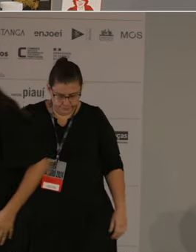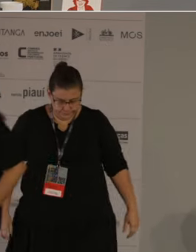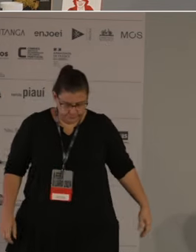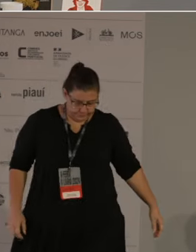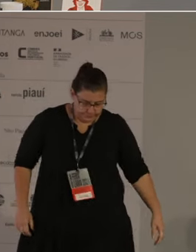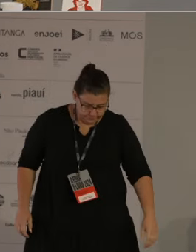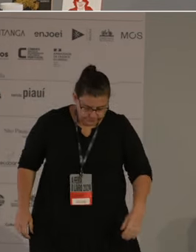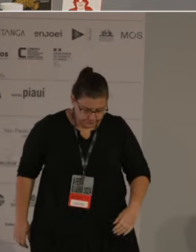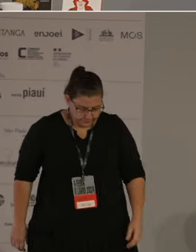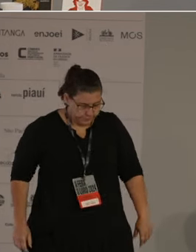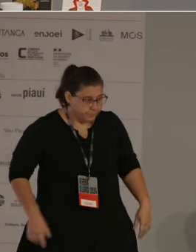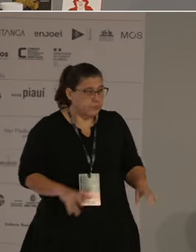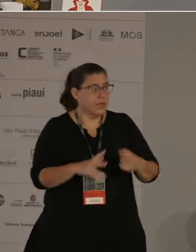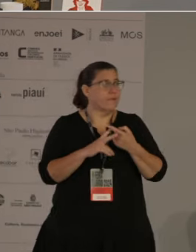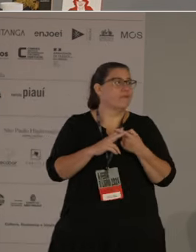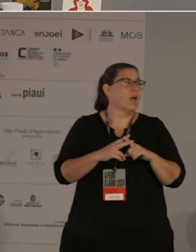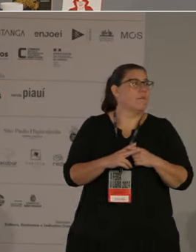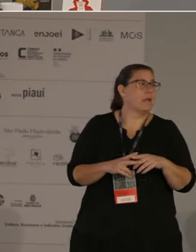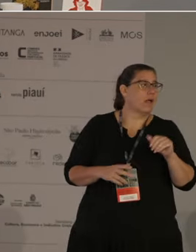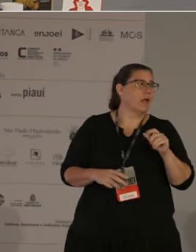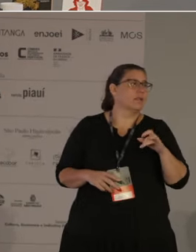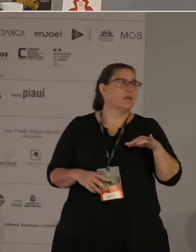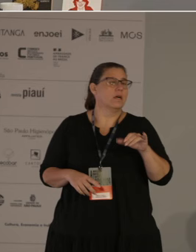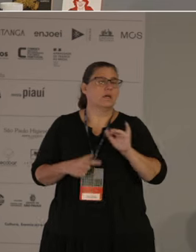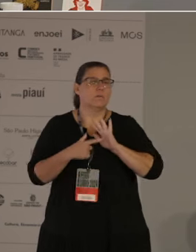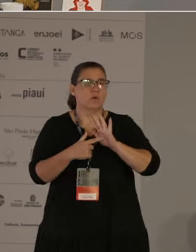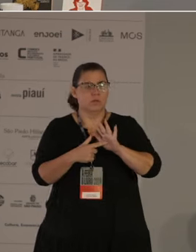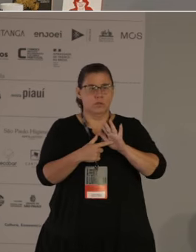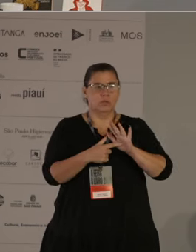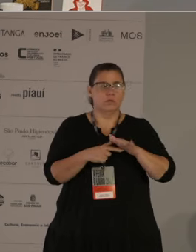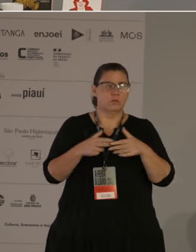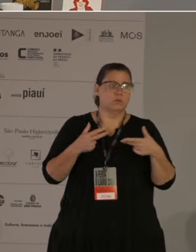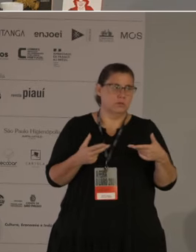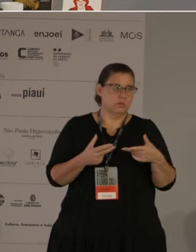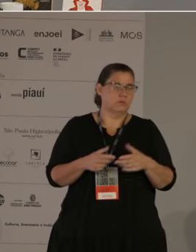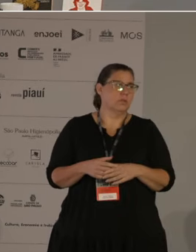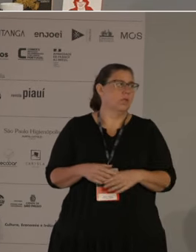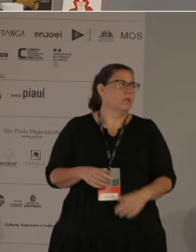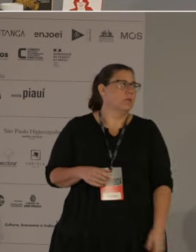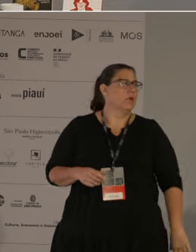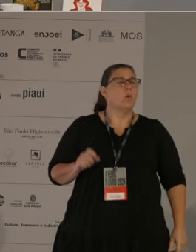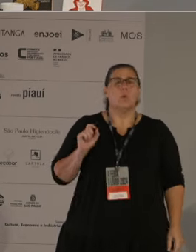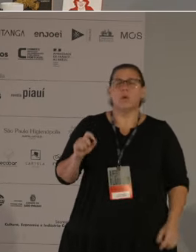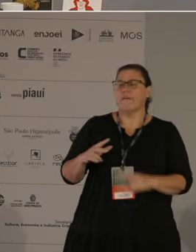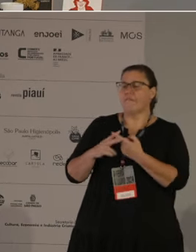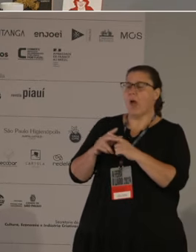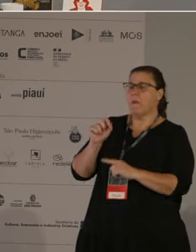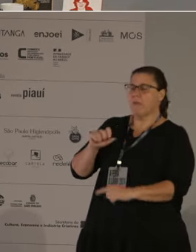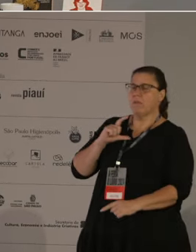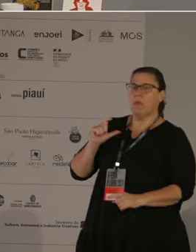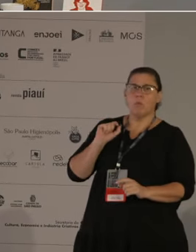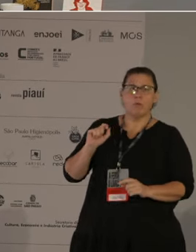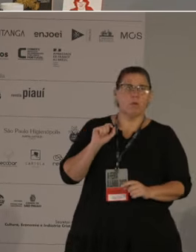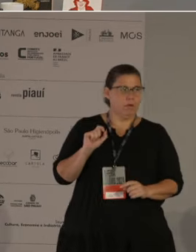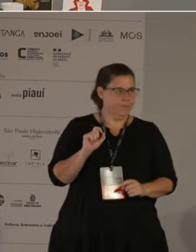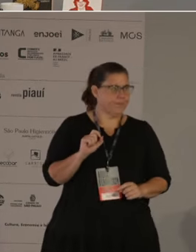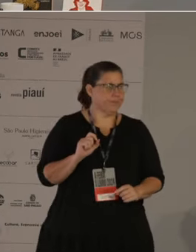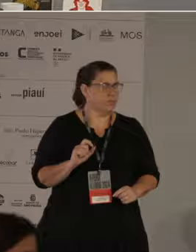sobretudo, essas ferramentas, né, que a Adriana colocou. E aí a coisa capciosa com essas ferramentas é que, assim, elas,